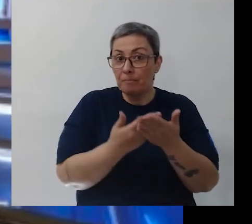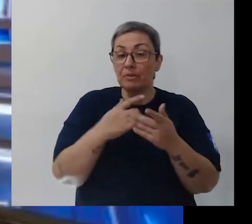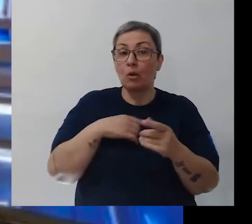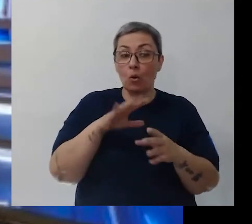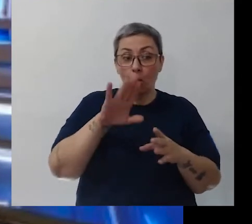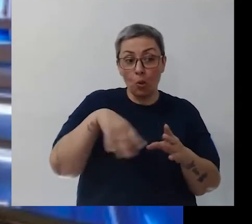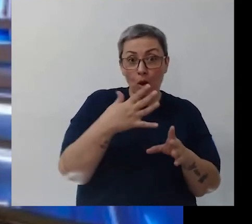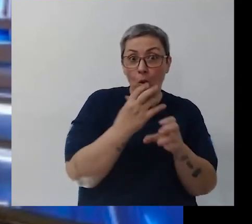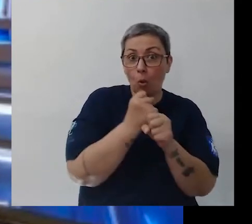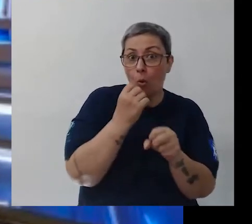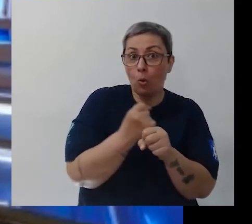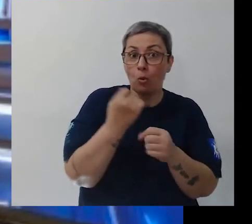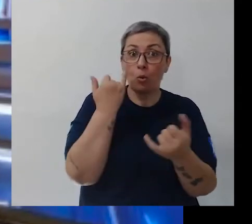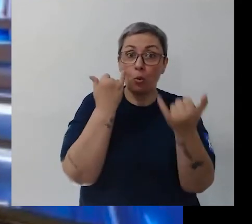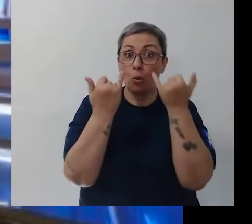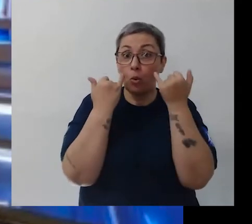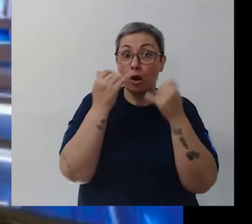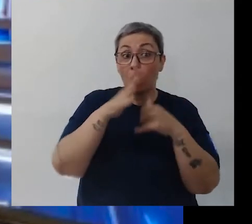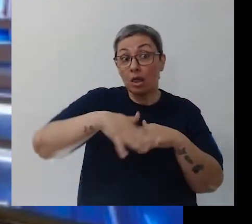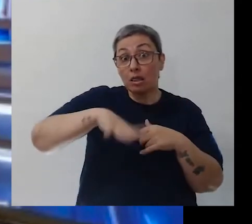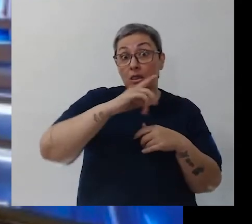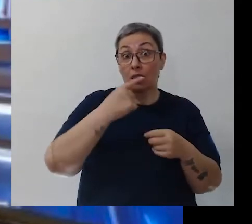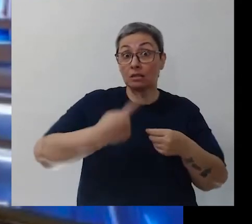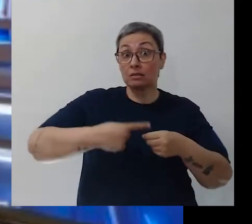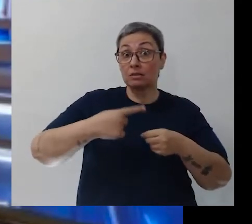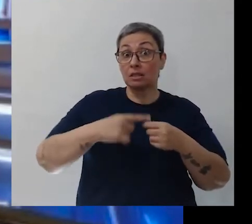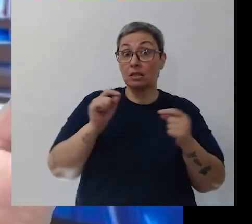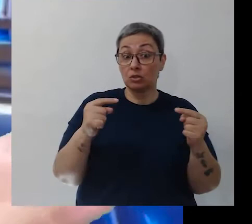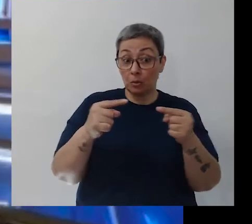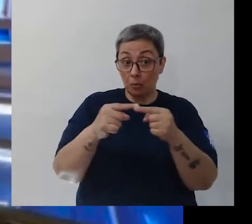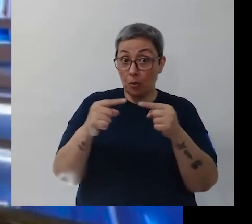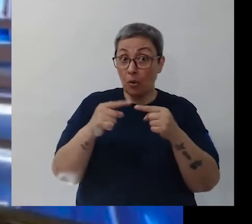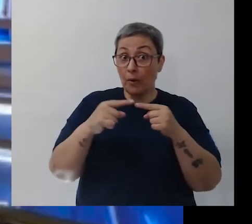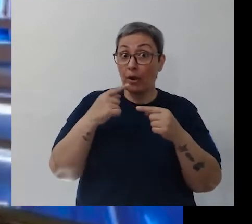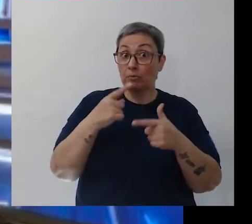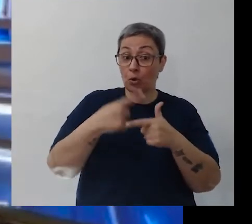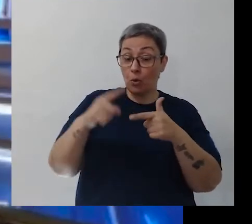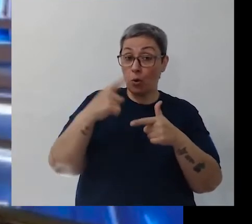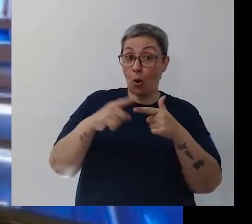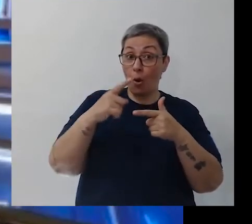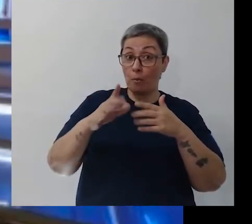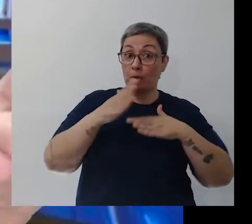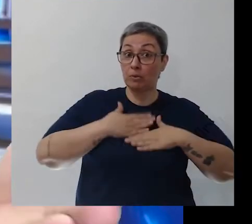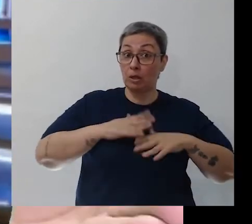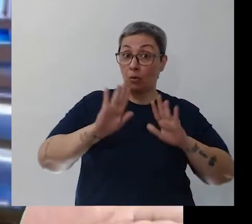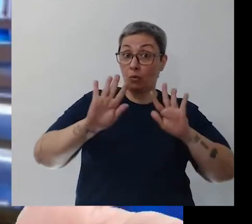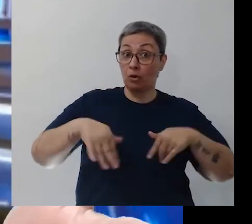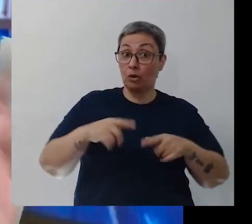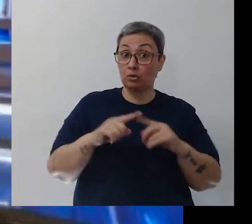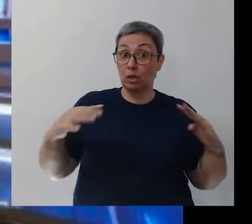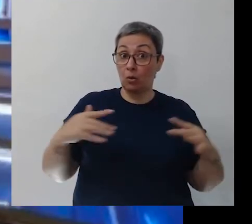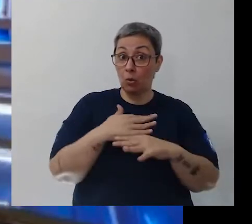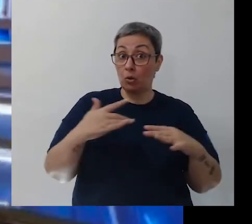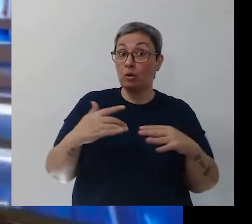dados mostram informações sobre o território da nossa cidade em relação à perturbação ao sossego público e